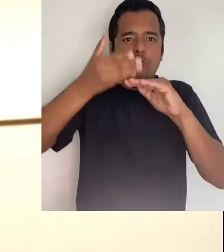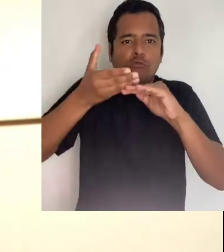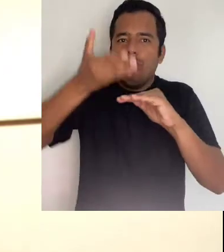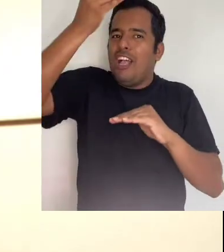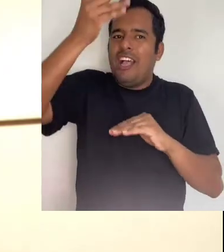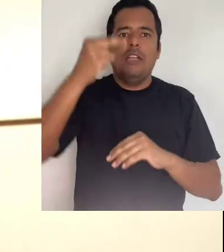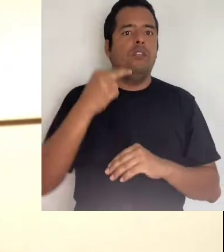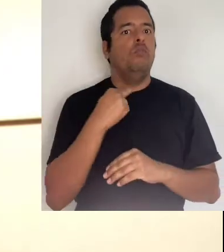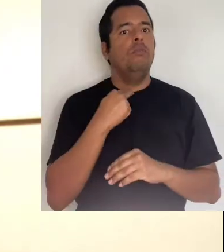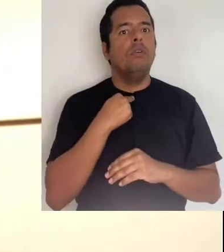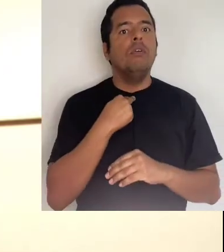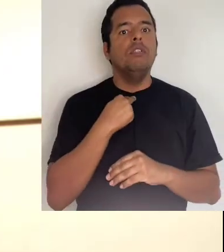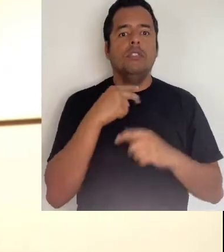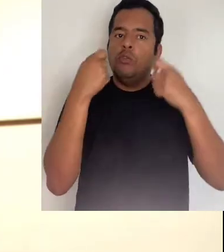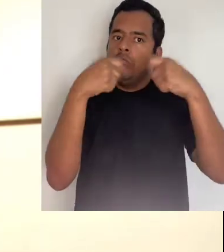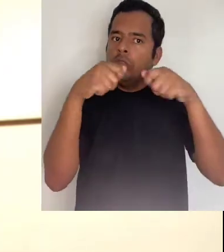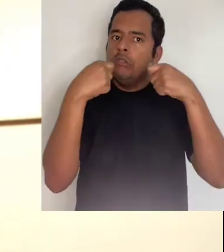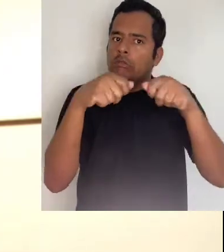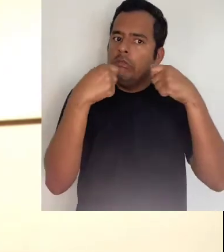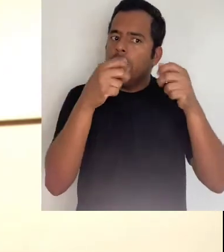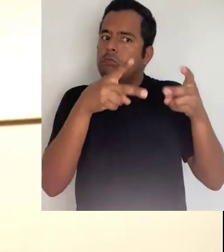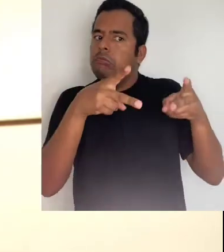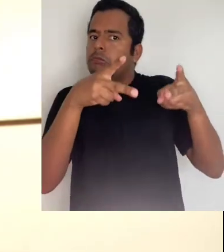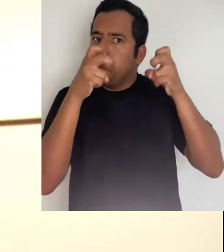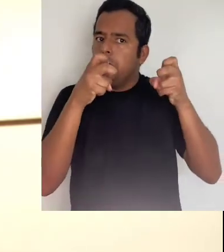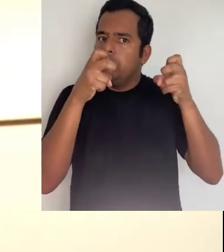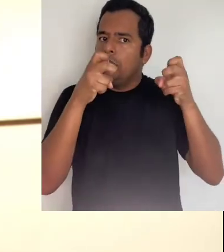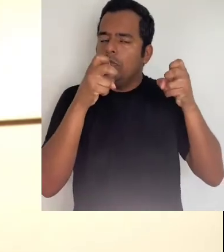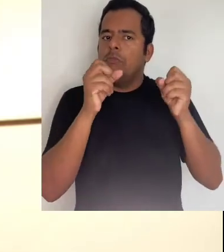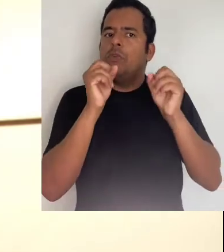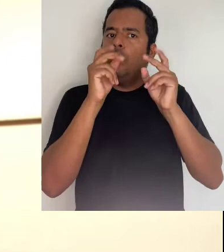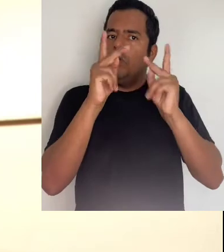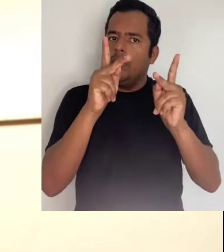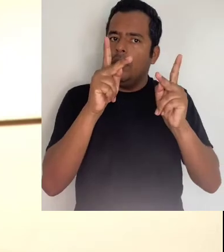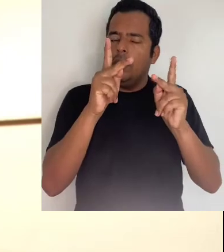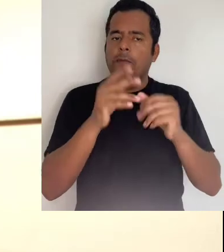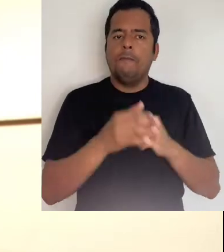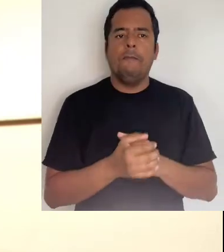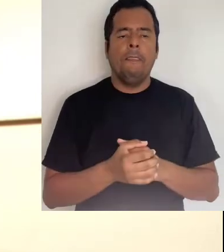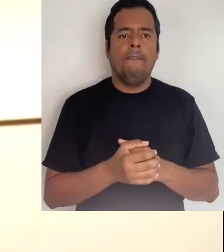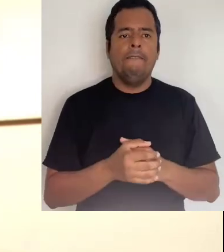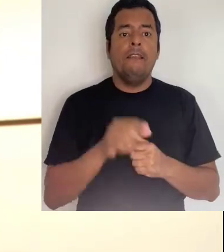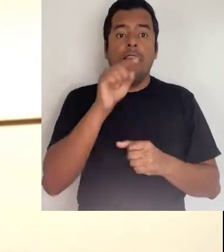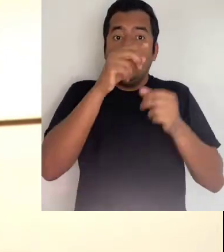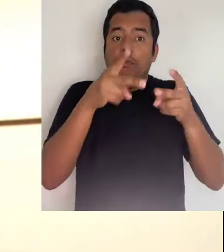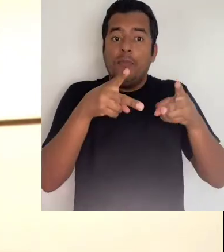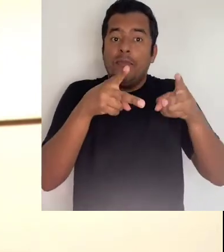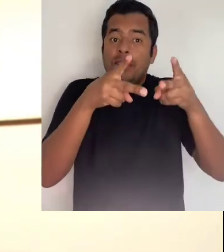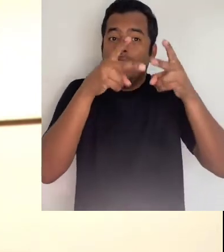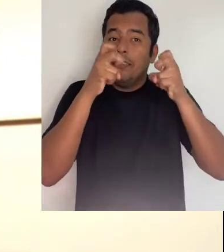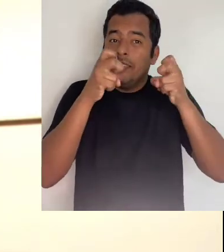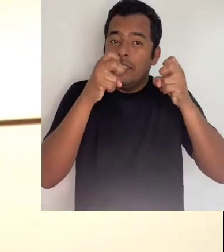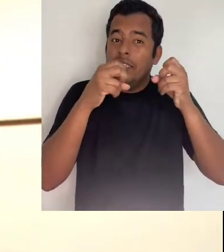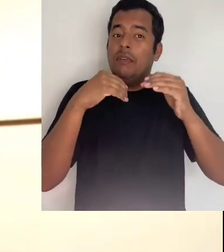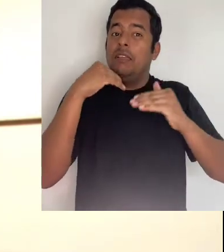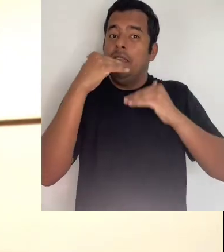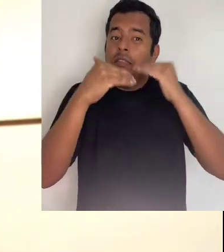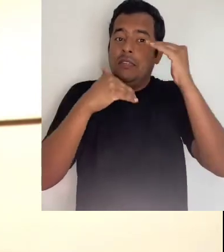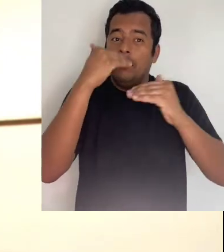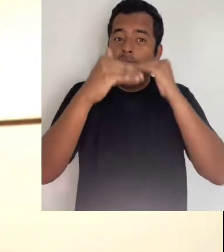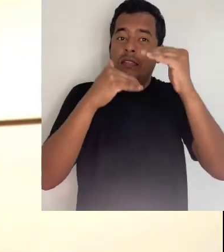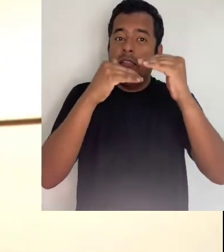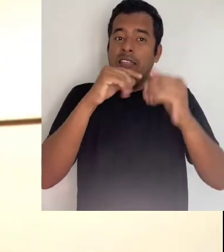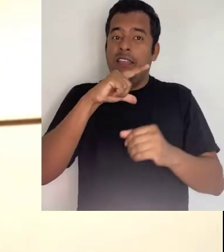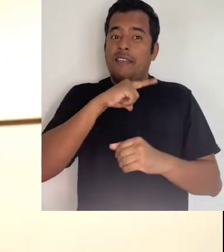90 graus Celsius. Então eu tenho que estar controlando a minha temperatura aqui, certo? Então perceba que aqui